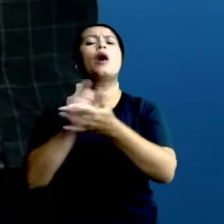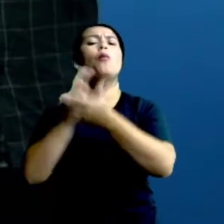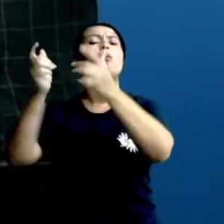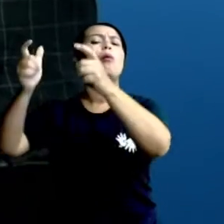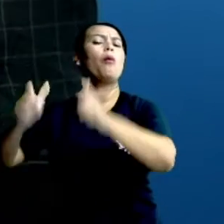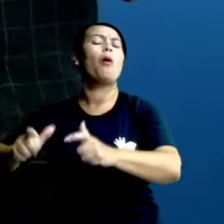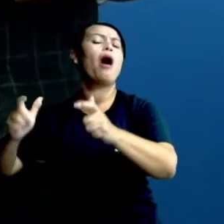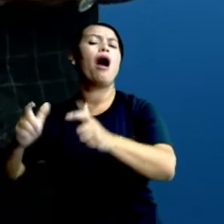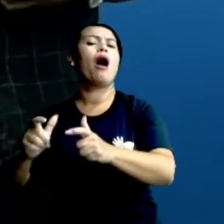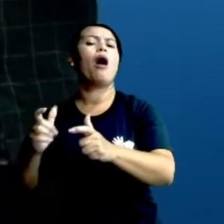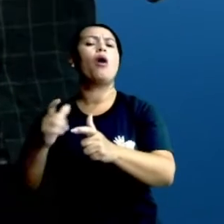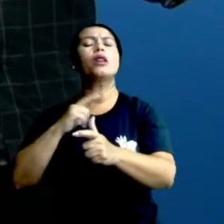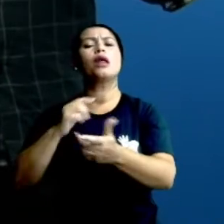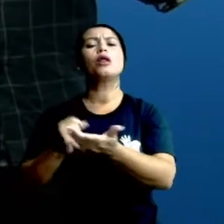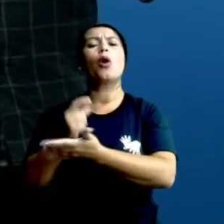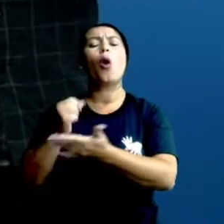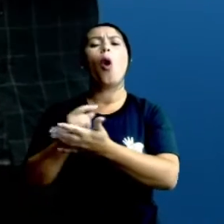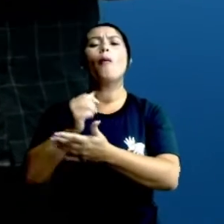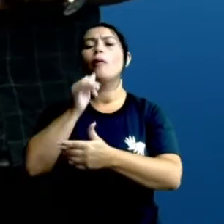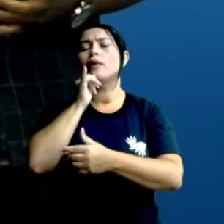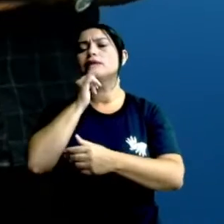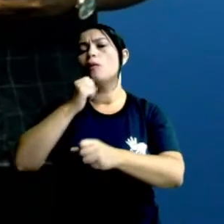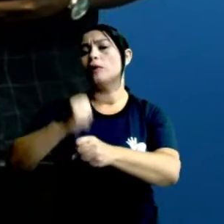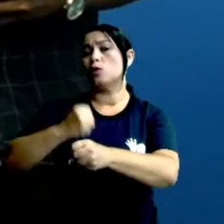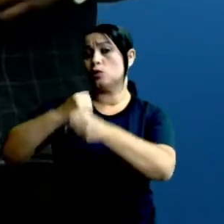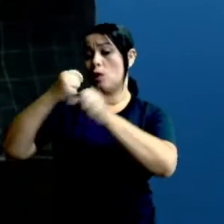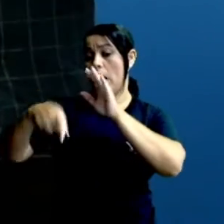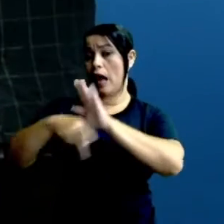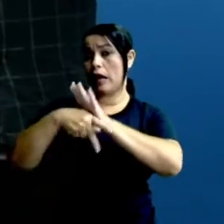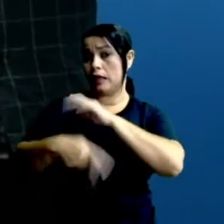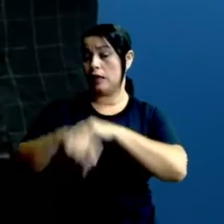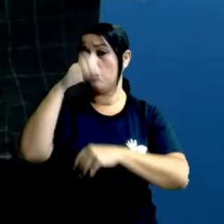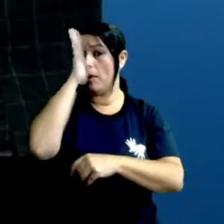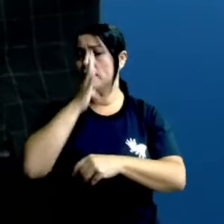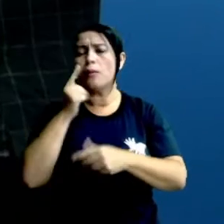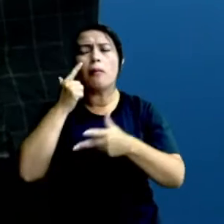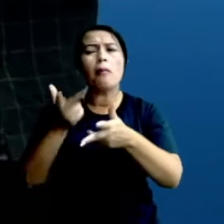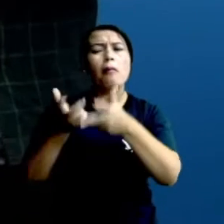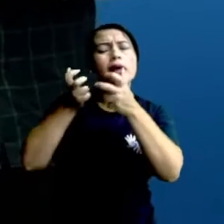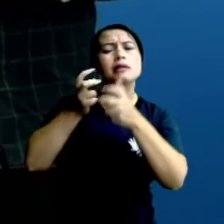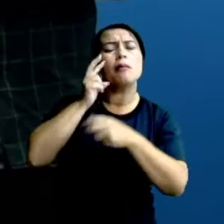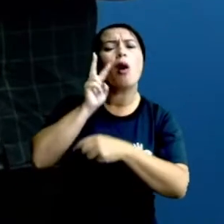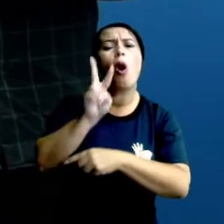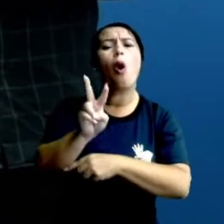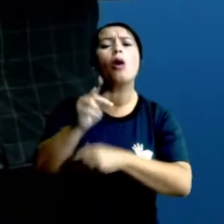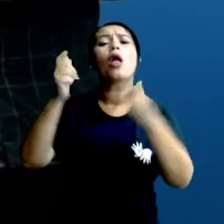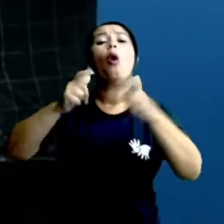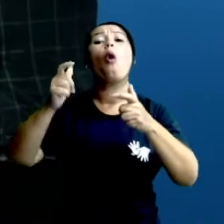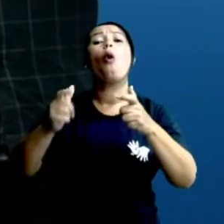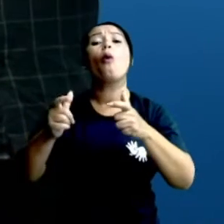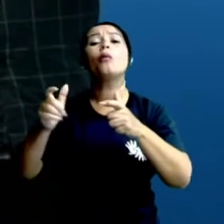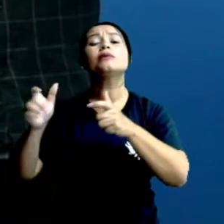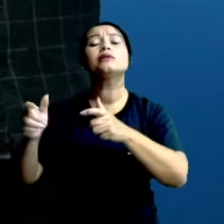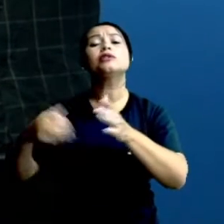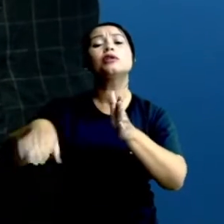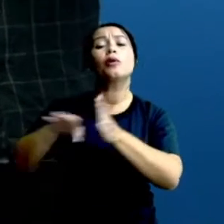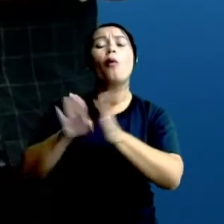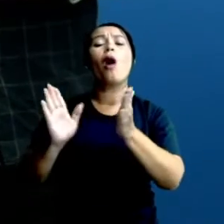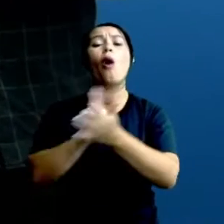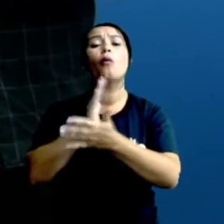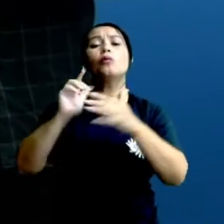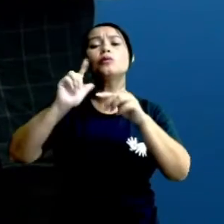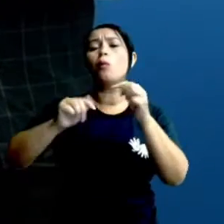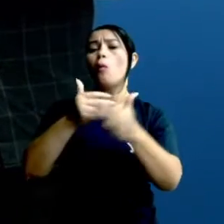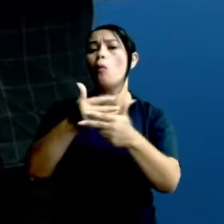algum local de compra de material de construção, por exemplo, aqui no Brasil, perceba, dá uma olhada lá na origem do produto. Grande parte